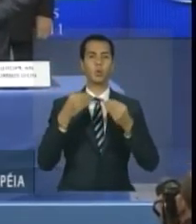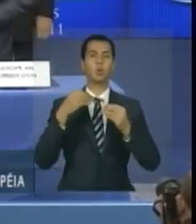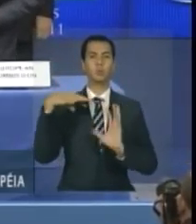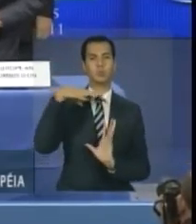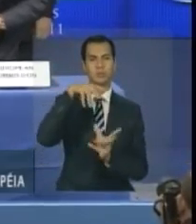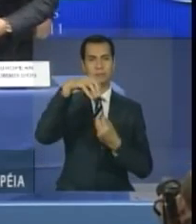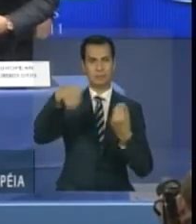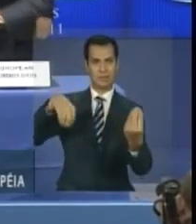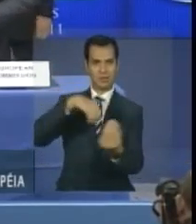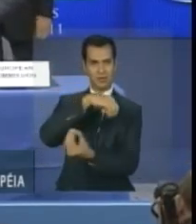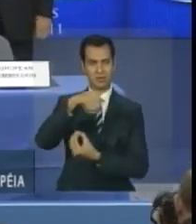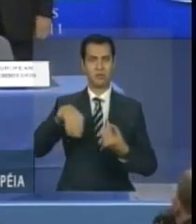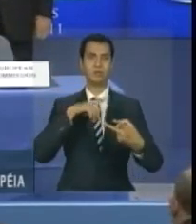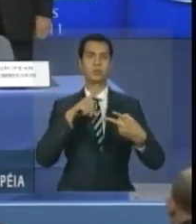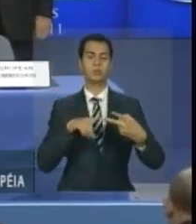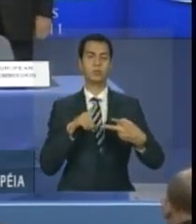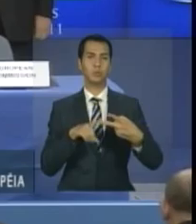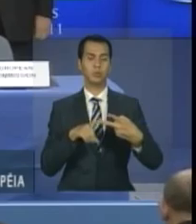Tecnologia.